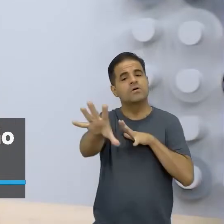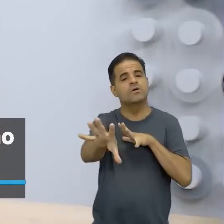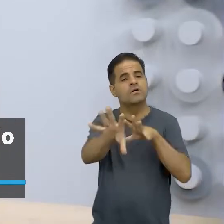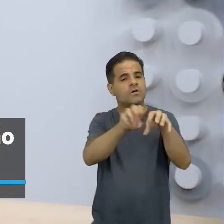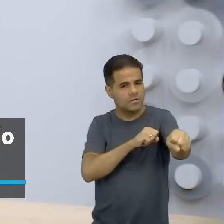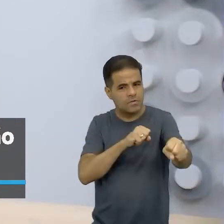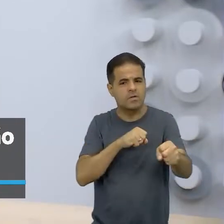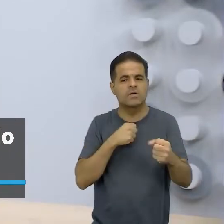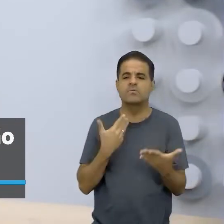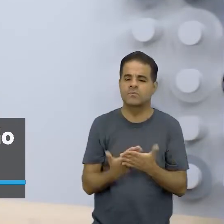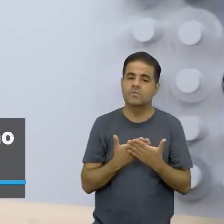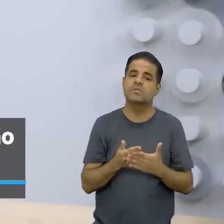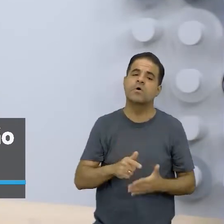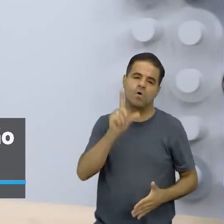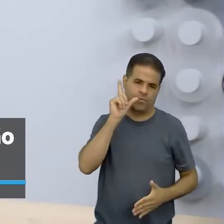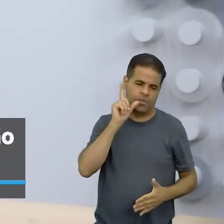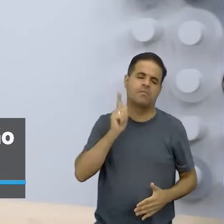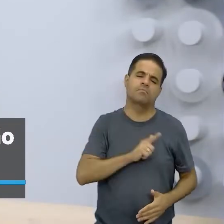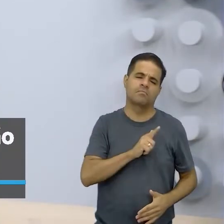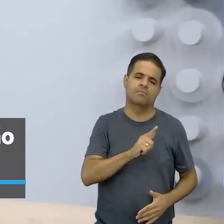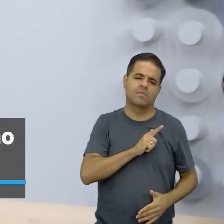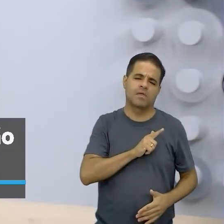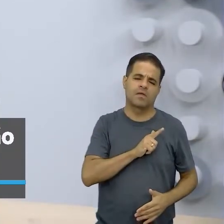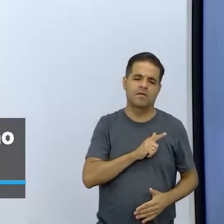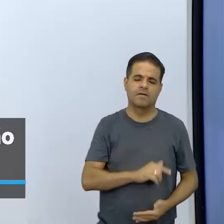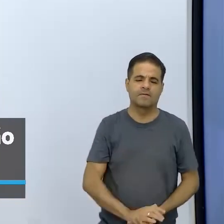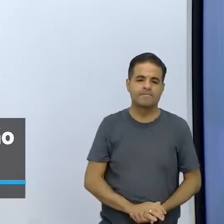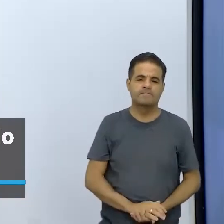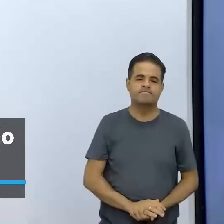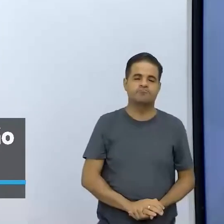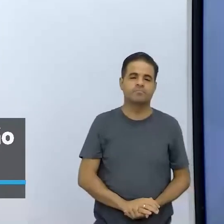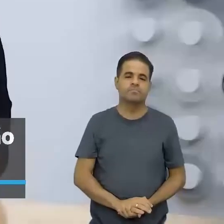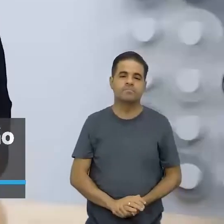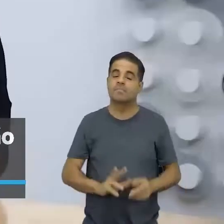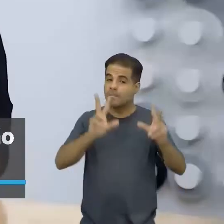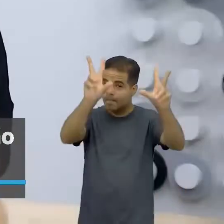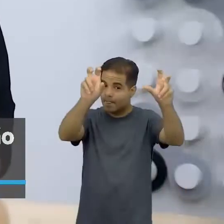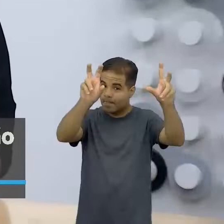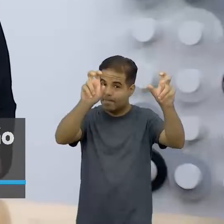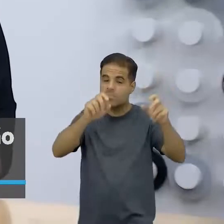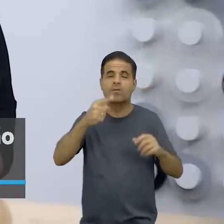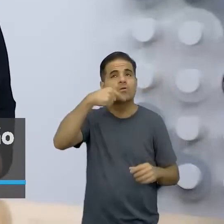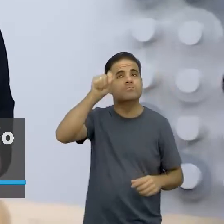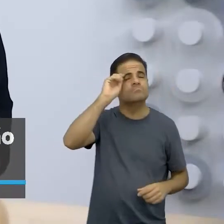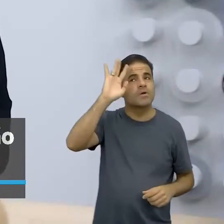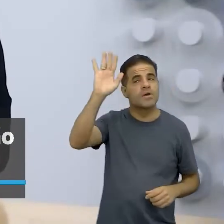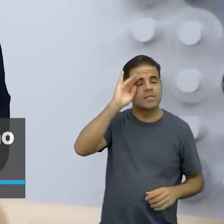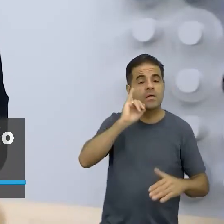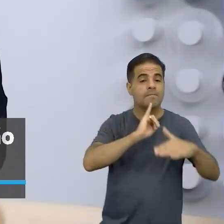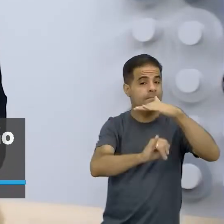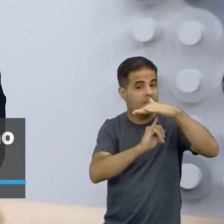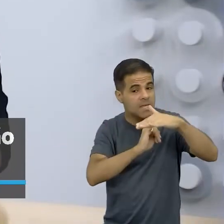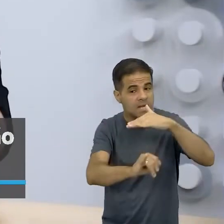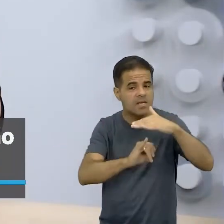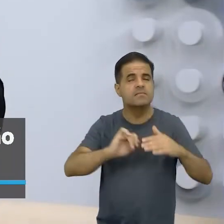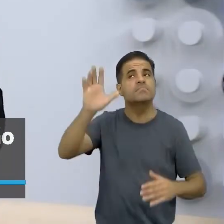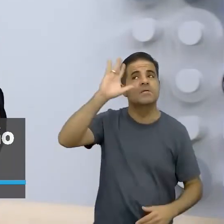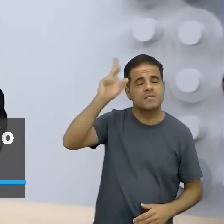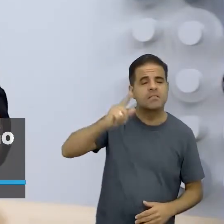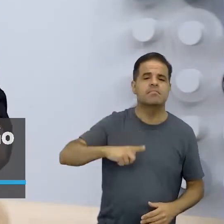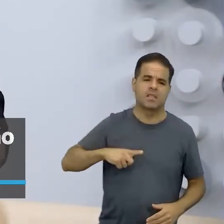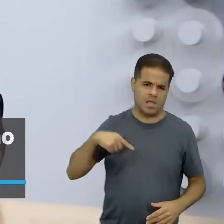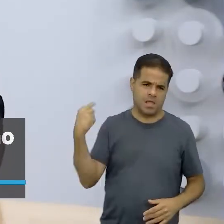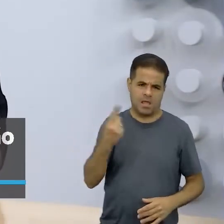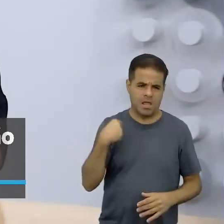verdade, foi uma formação que nós tivemos ontem. Né? Então, legal. A questão indígena acho que também seria legal, porque a gente pensou nos imigrantes, mas nós